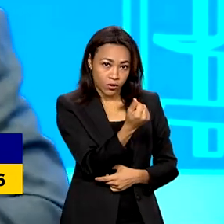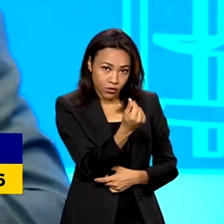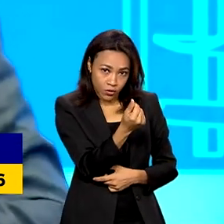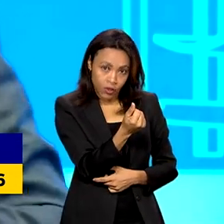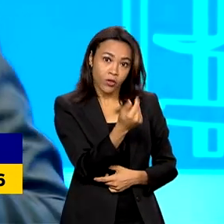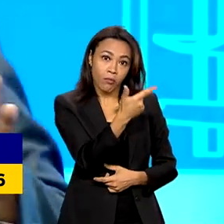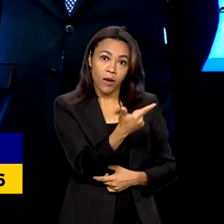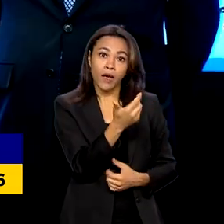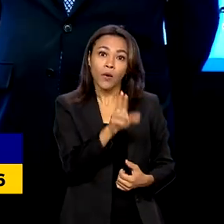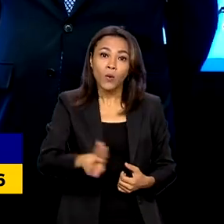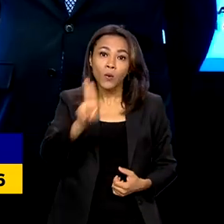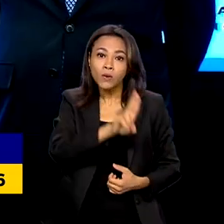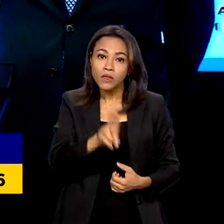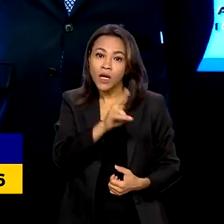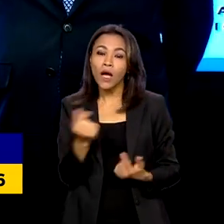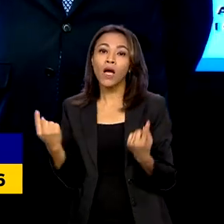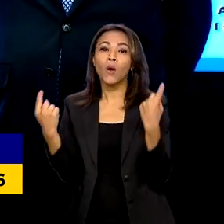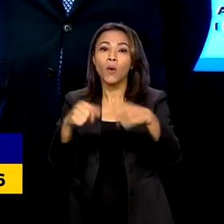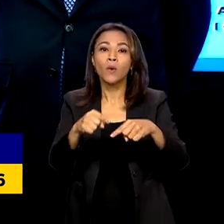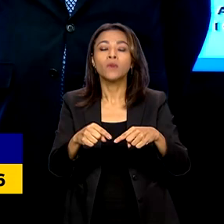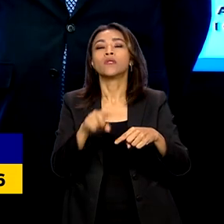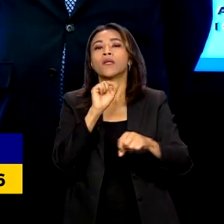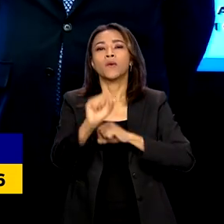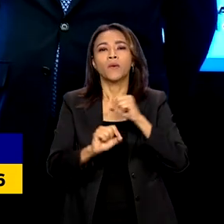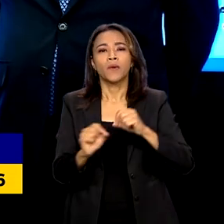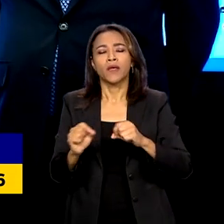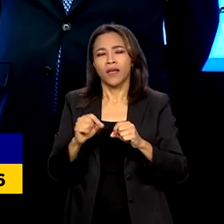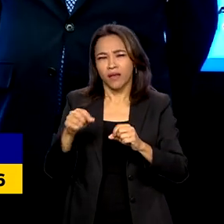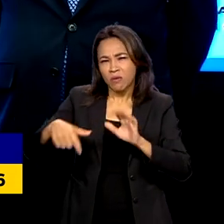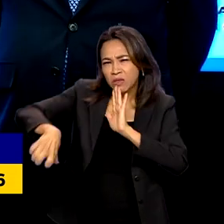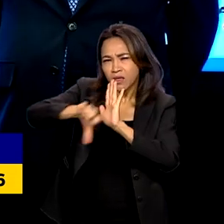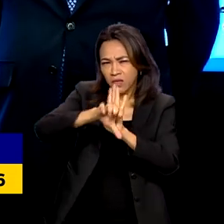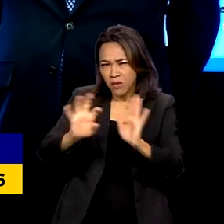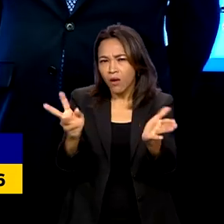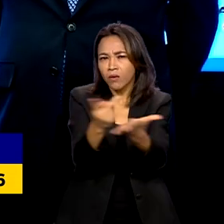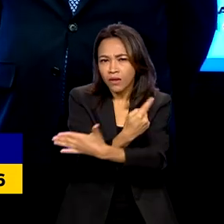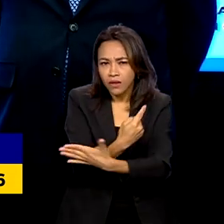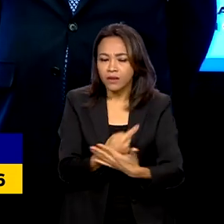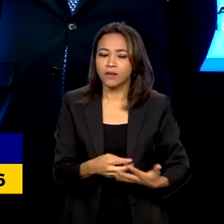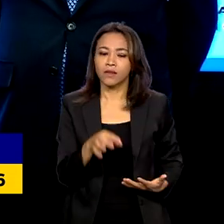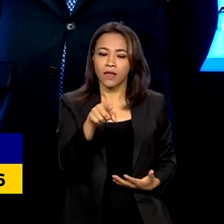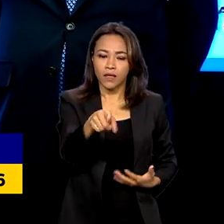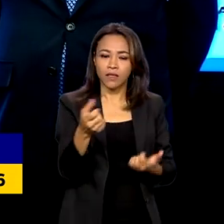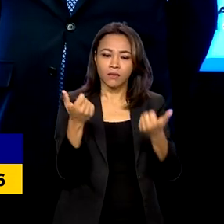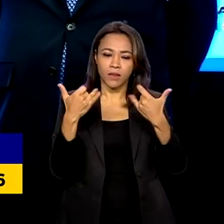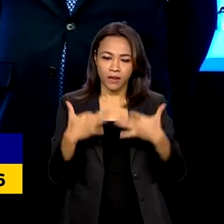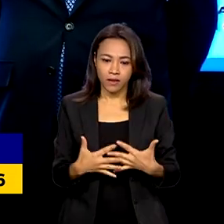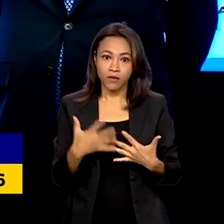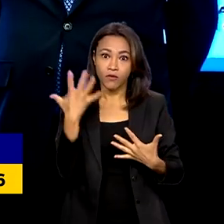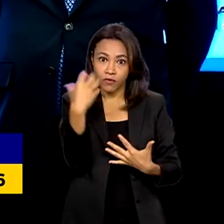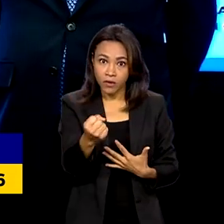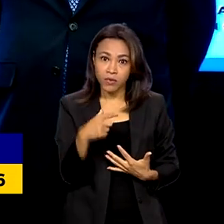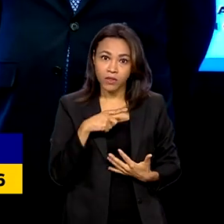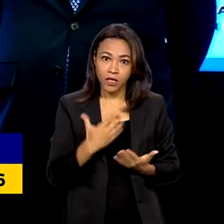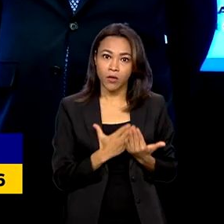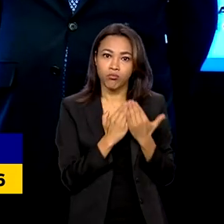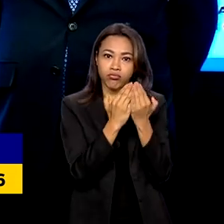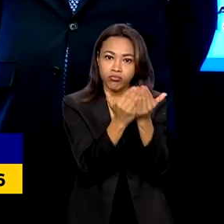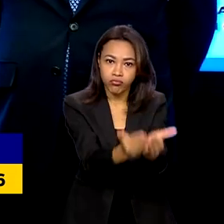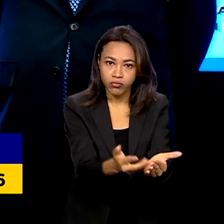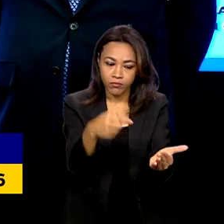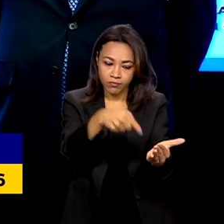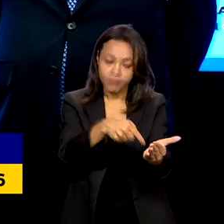crimes na região. Nós estamos pleiteando lá recursos para multiplicar bases fluviais, bases